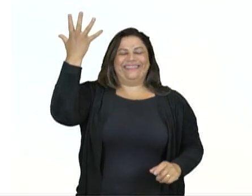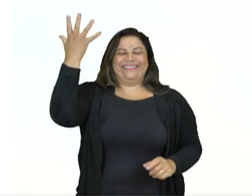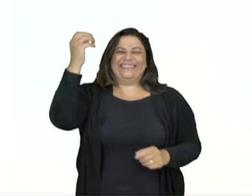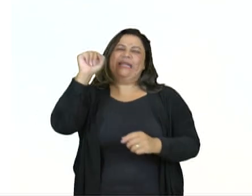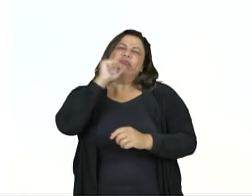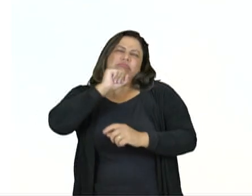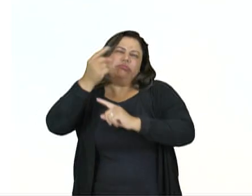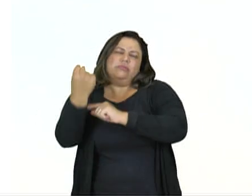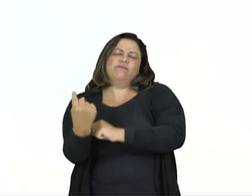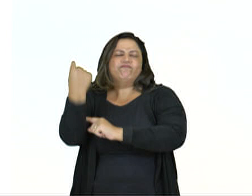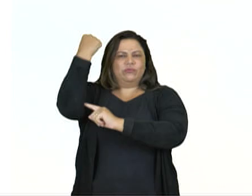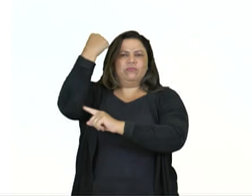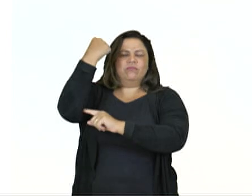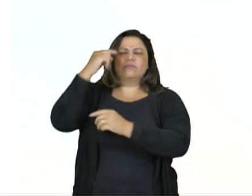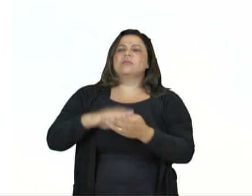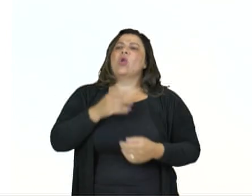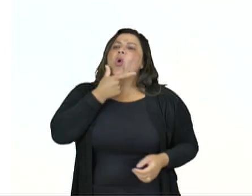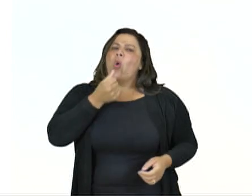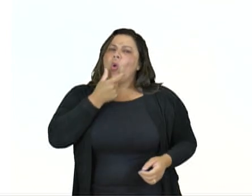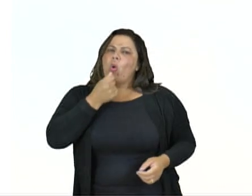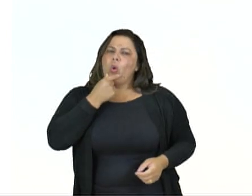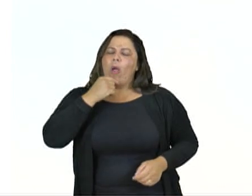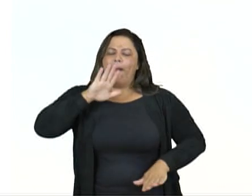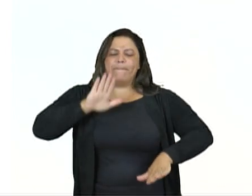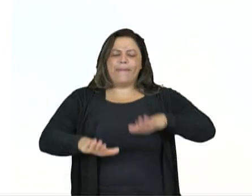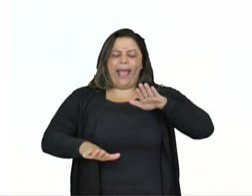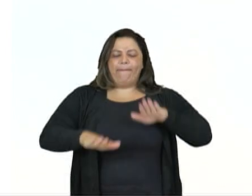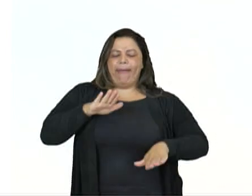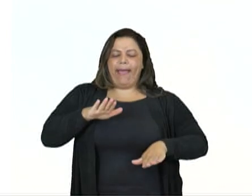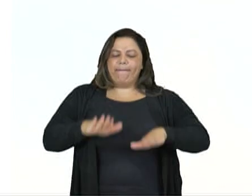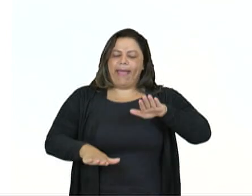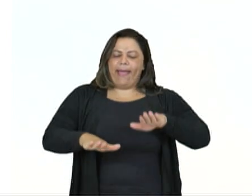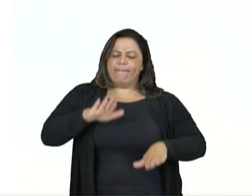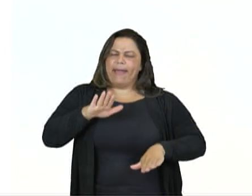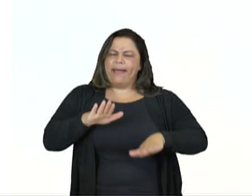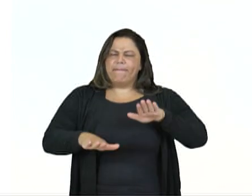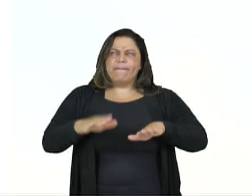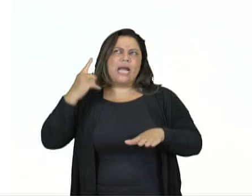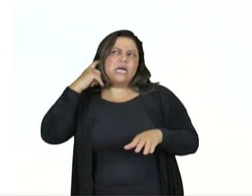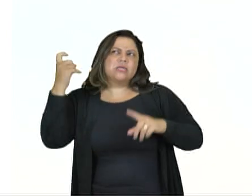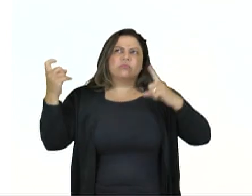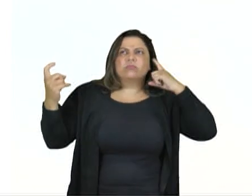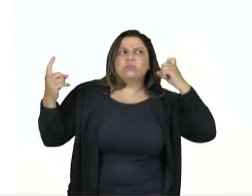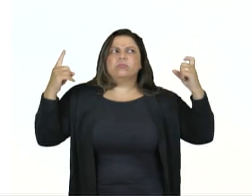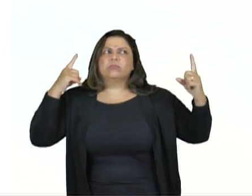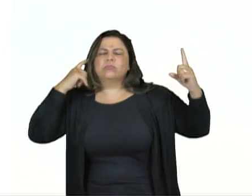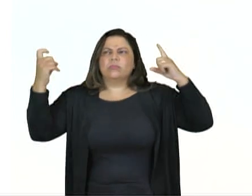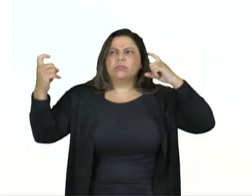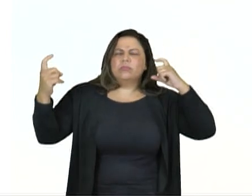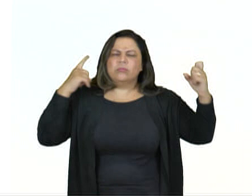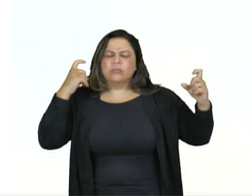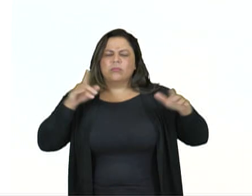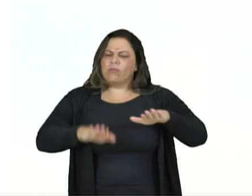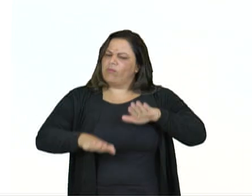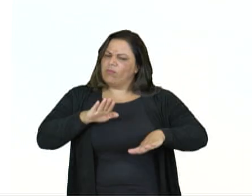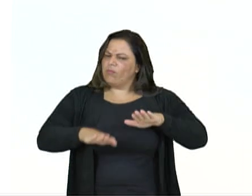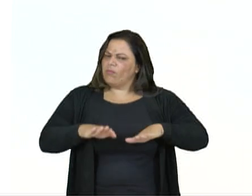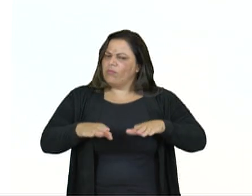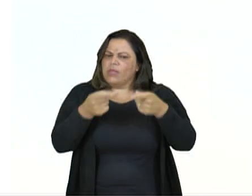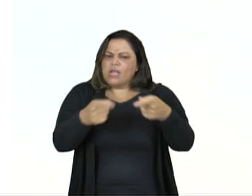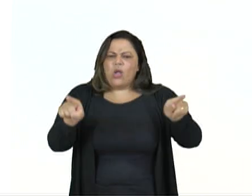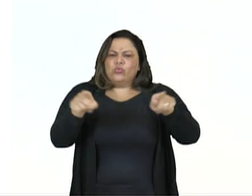os pés no chão. Aos poucos foram dando mais intensidade aos sons, descobrindo que podiam fazer outros